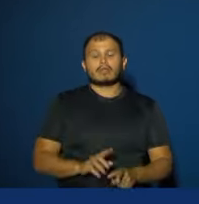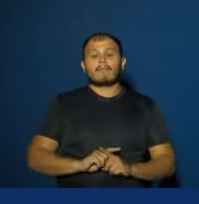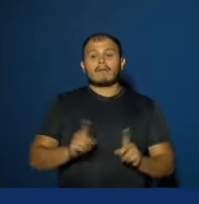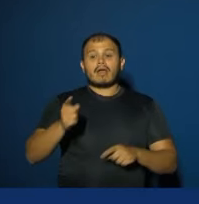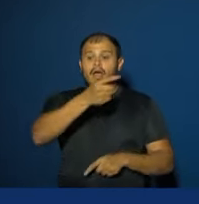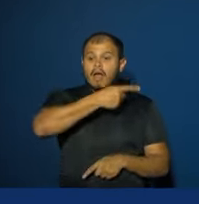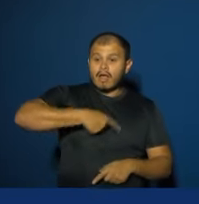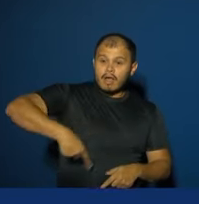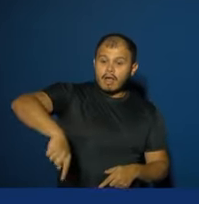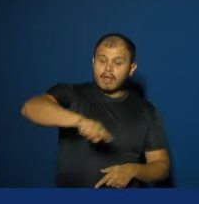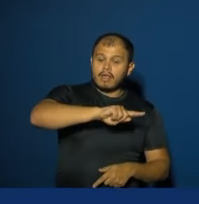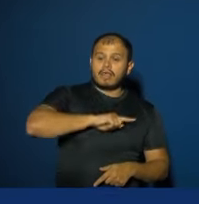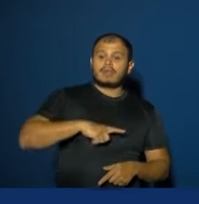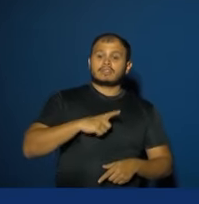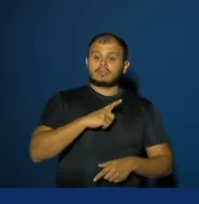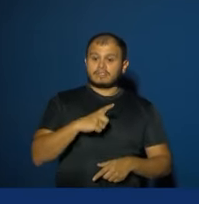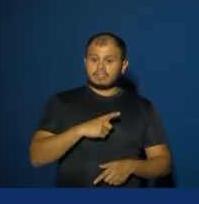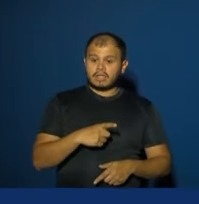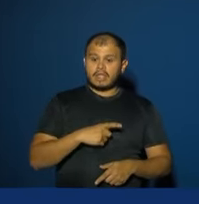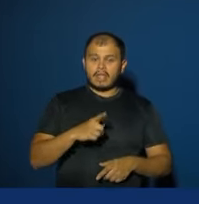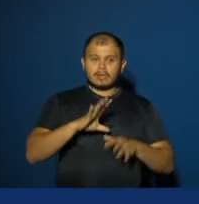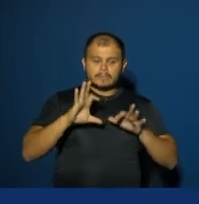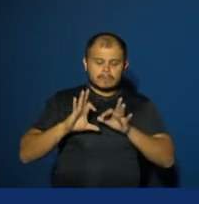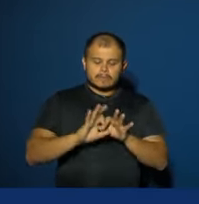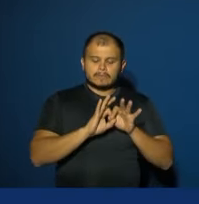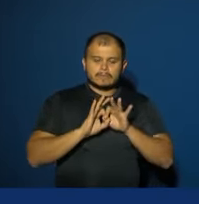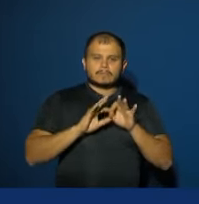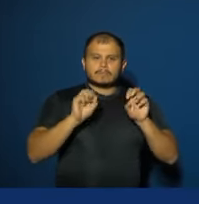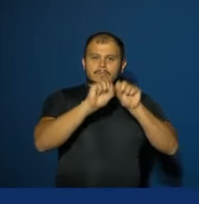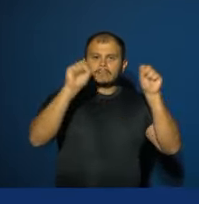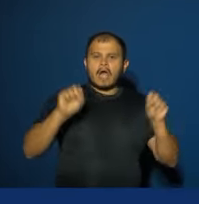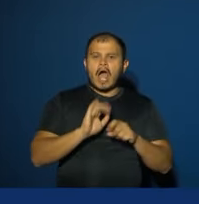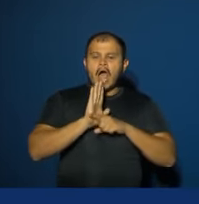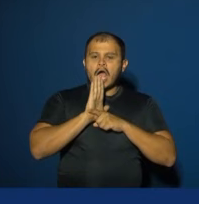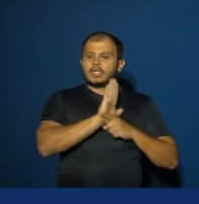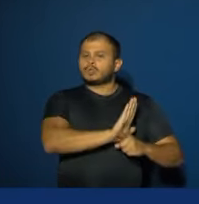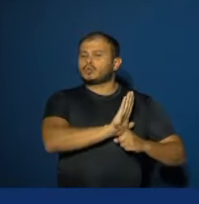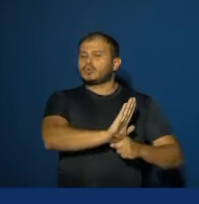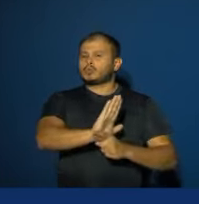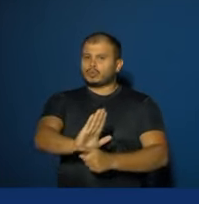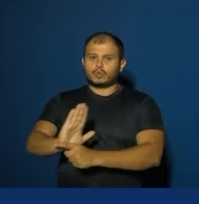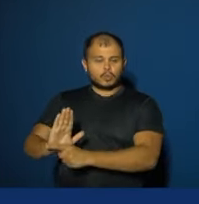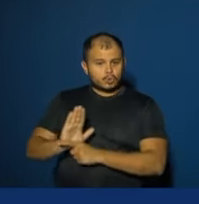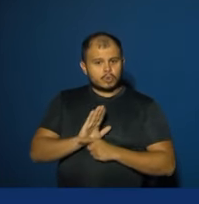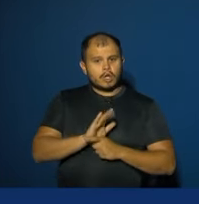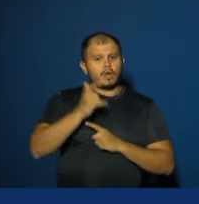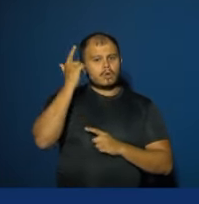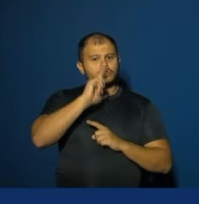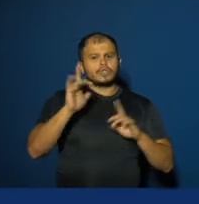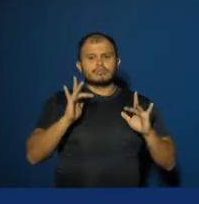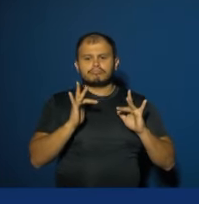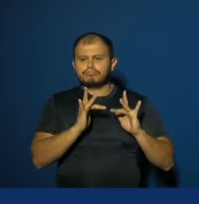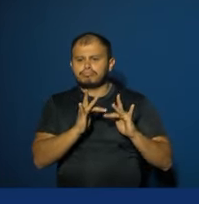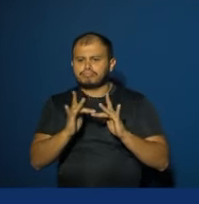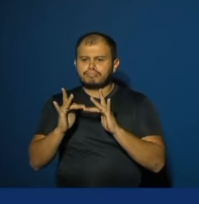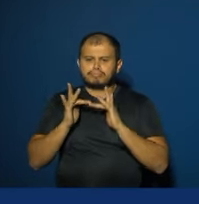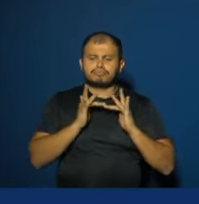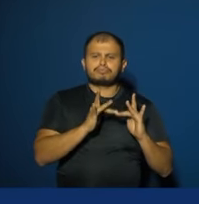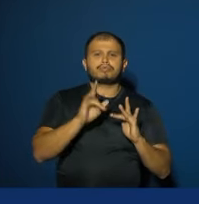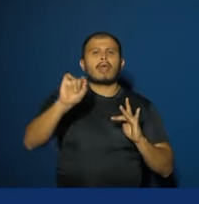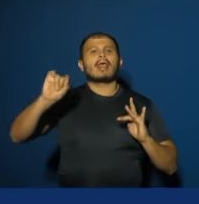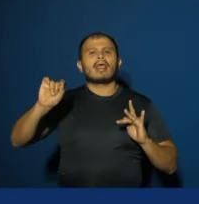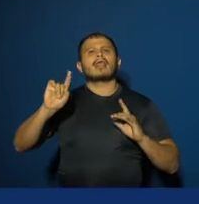com que o nosso o nosso ecos sistema ajude os vendedores e os logistas a a se conectarem com com os